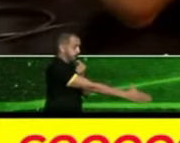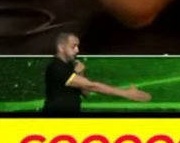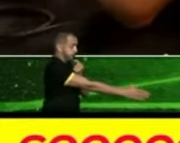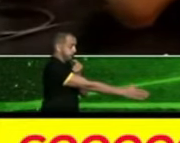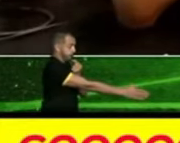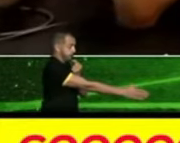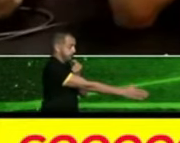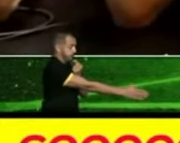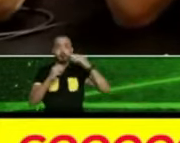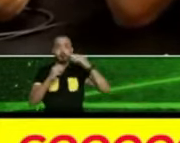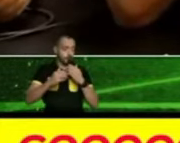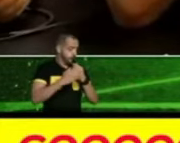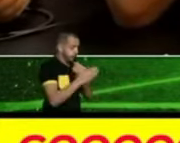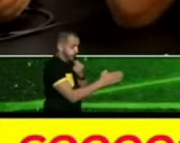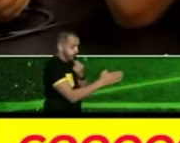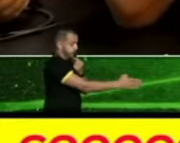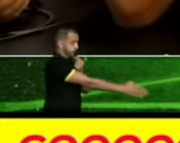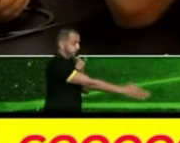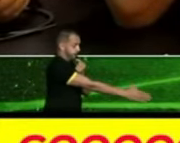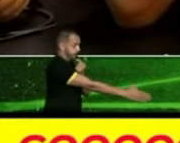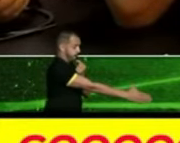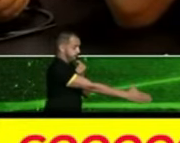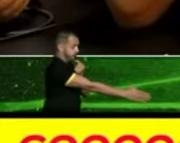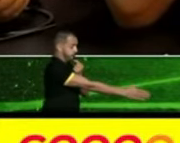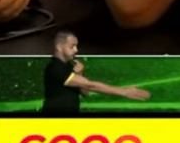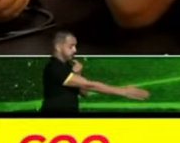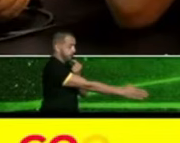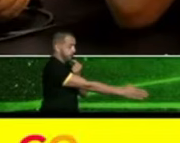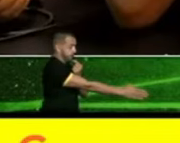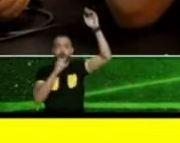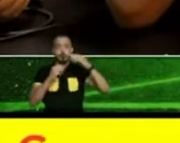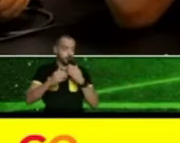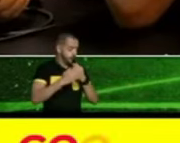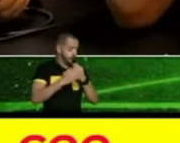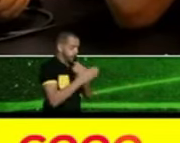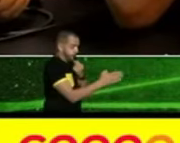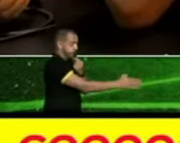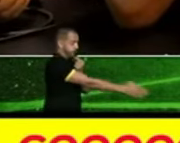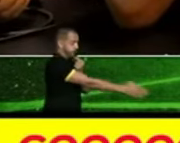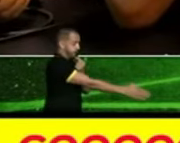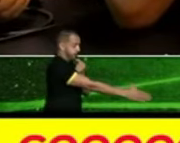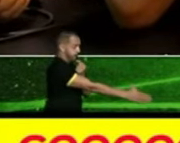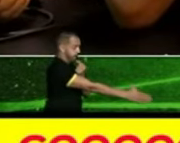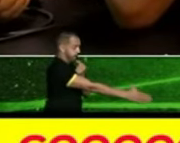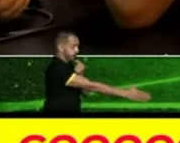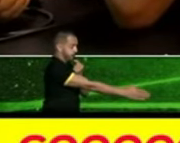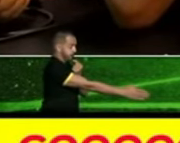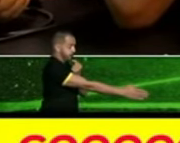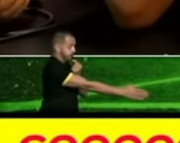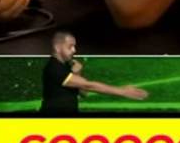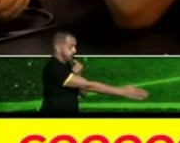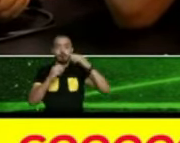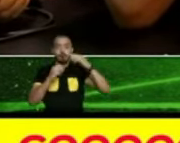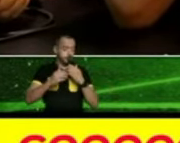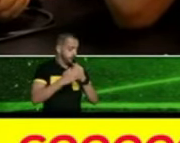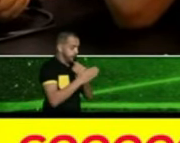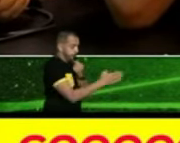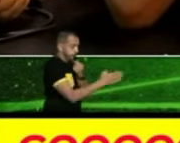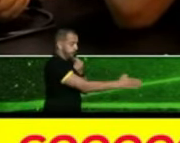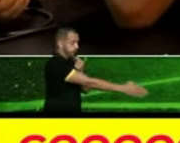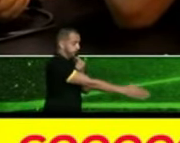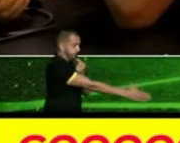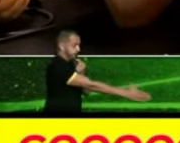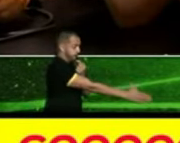Mineirão para o tío dessa torcida Celeste que vibra vibra demais demais Vital garoto é isso aí